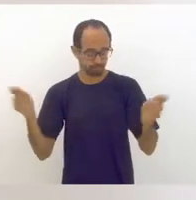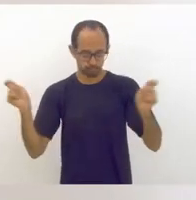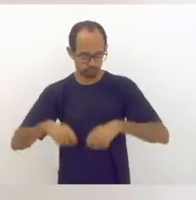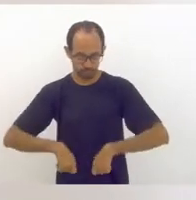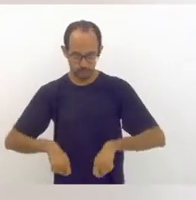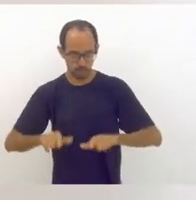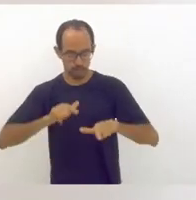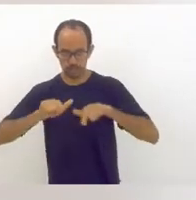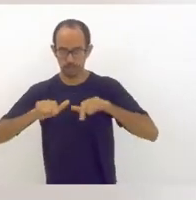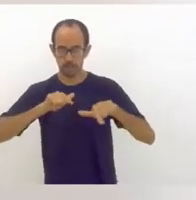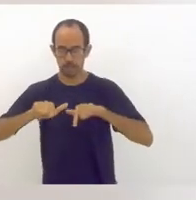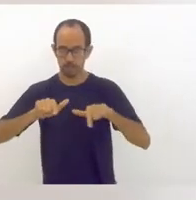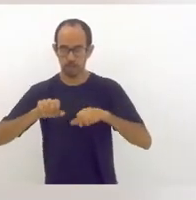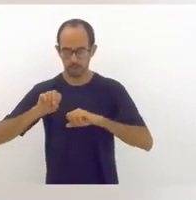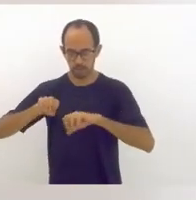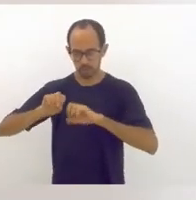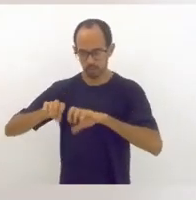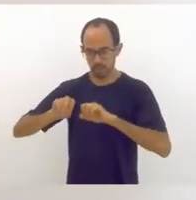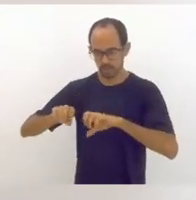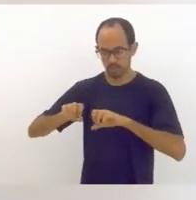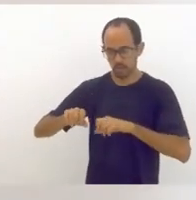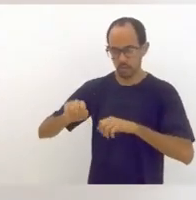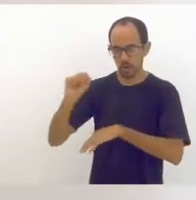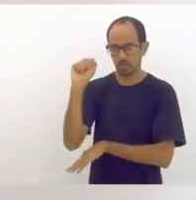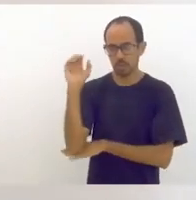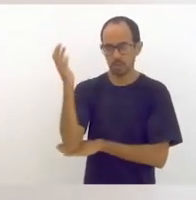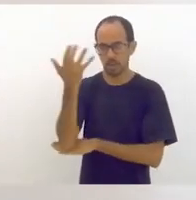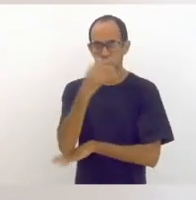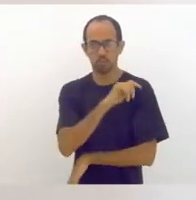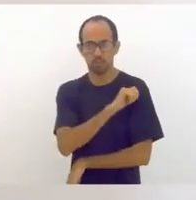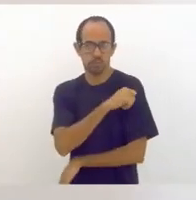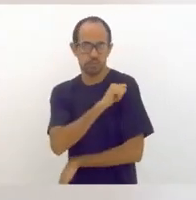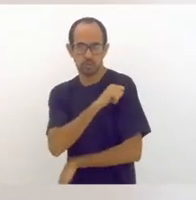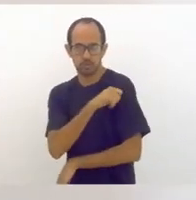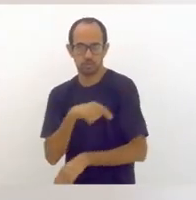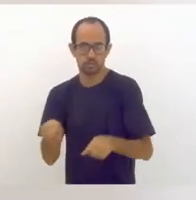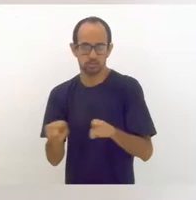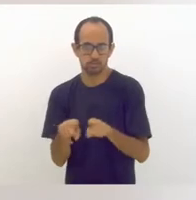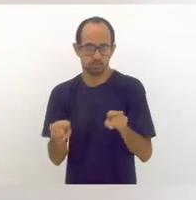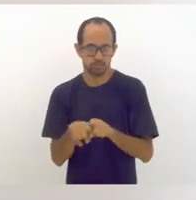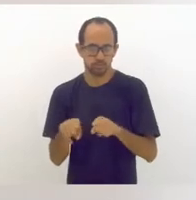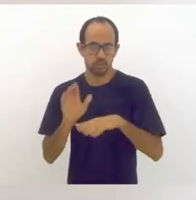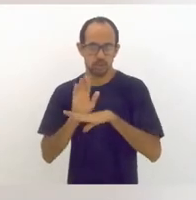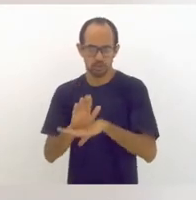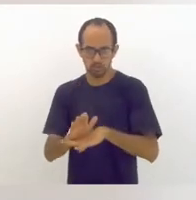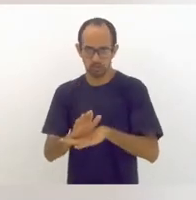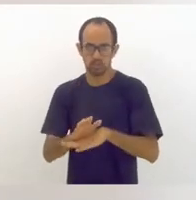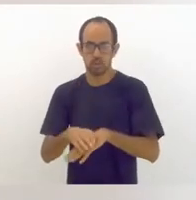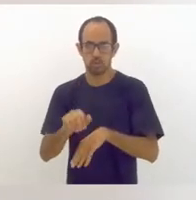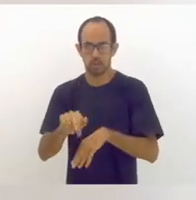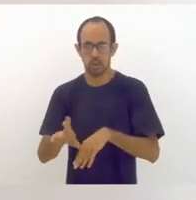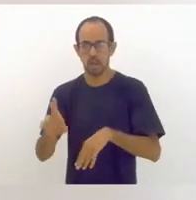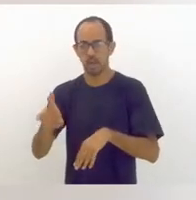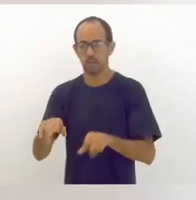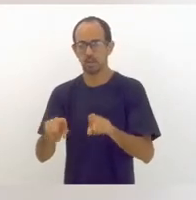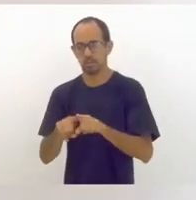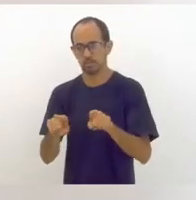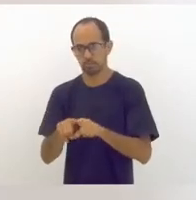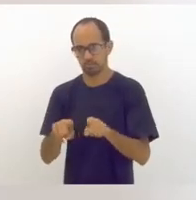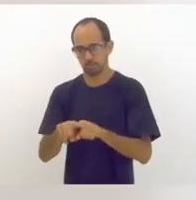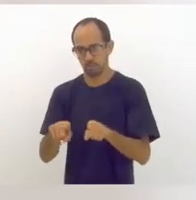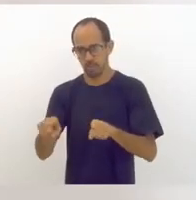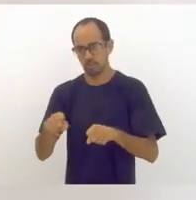aí, que vão da educação ambiental, a fiscalização, né? E até a ajuda ao CAR, que eu tenho certeza que o INEA ajuda